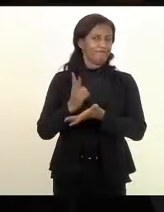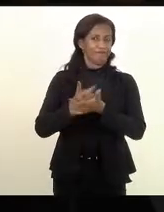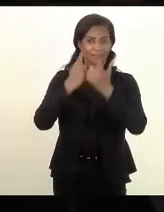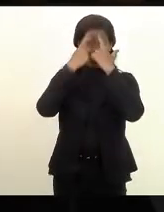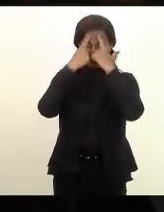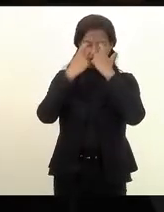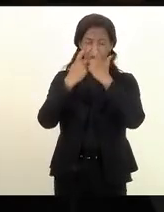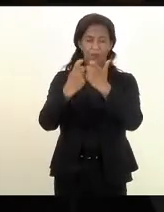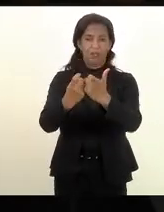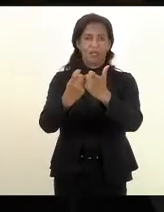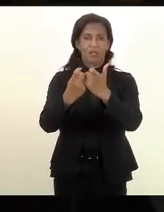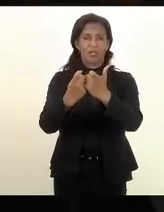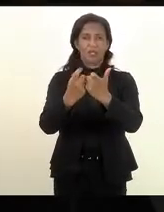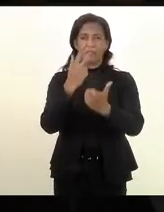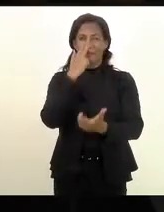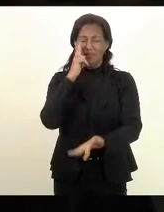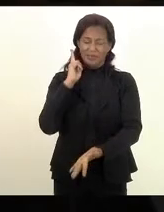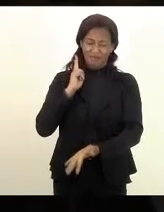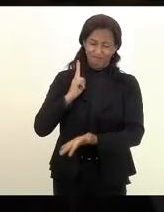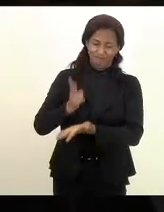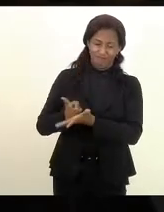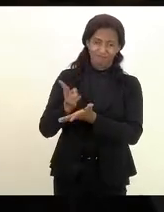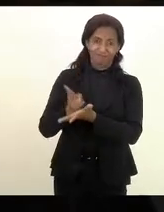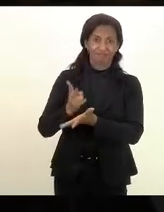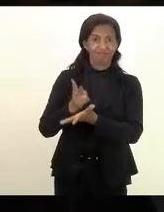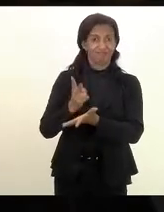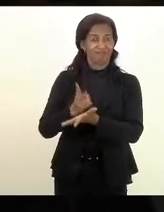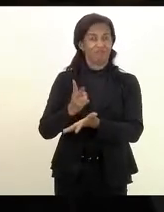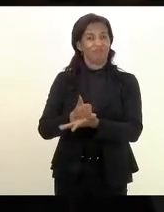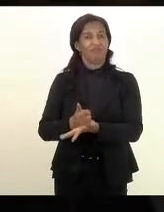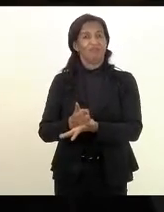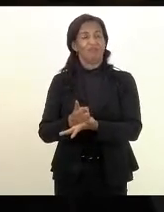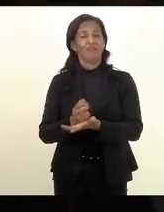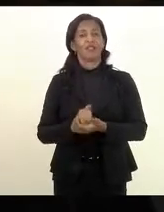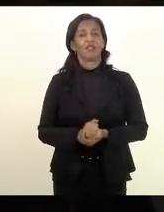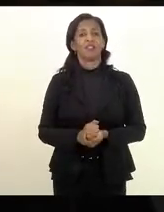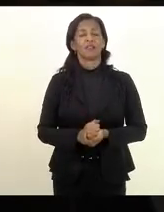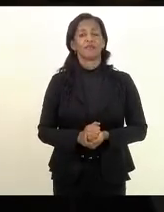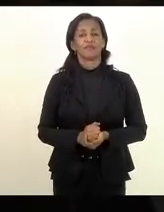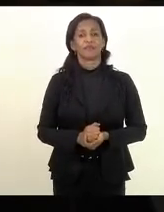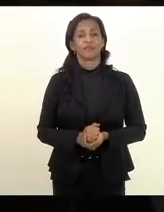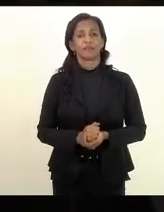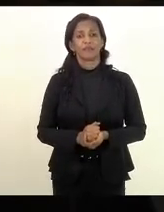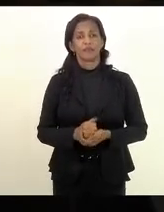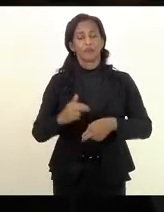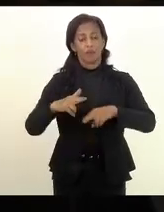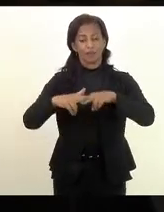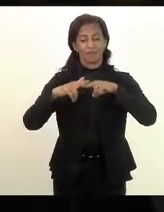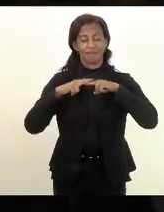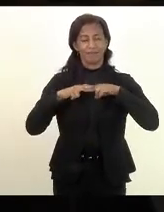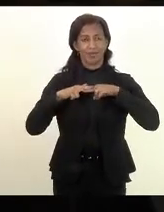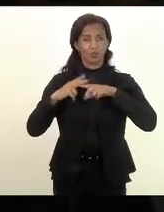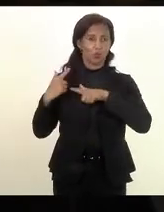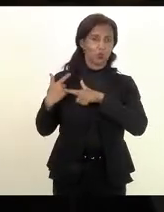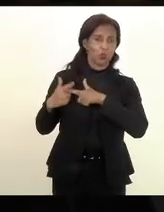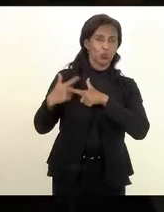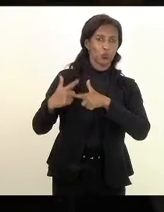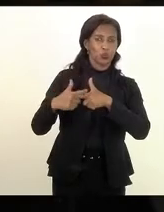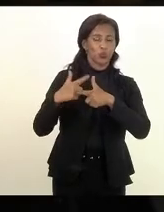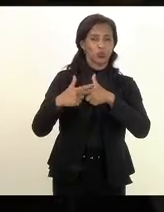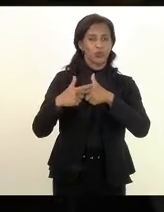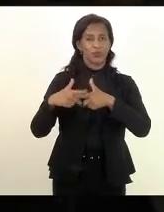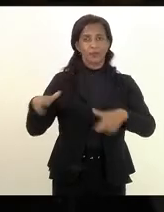violência se perpetua continua deputado Eleomar em função da crônica da